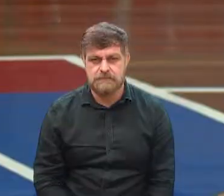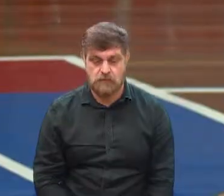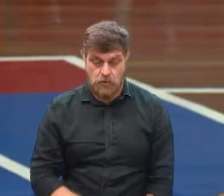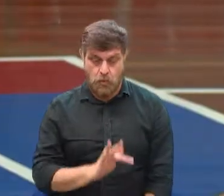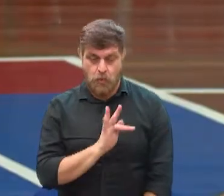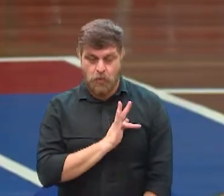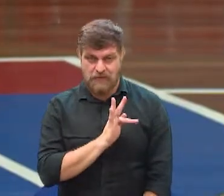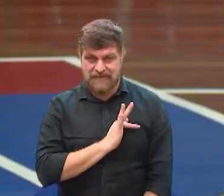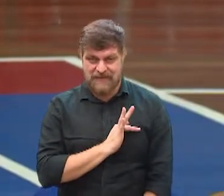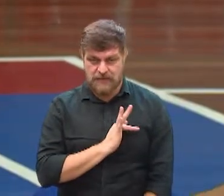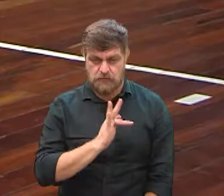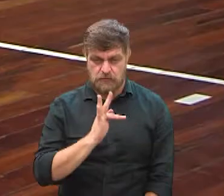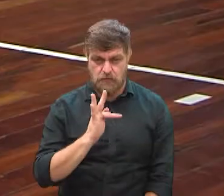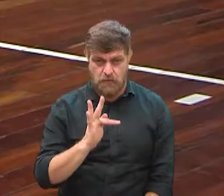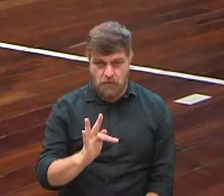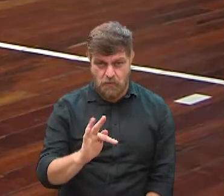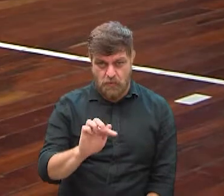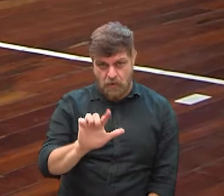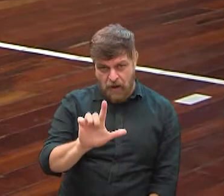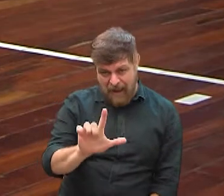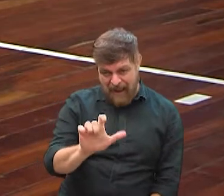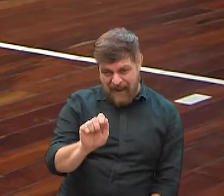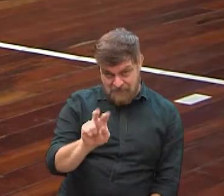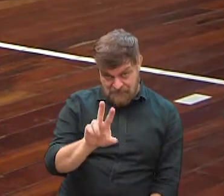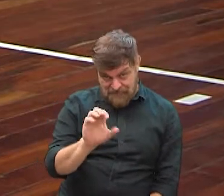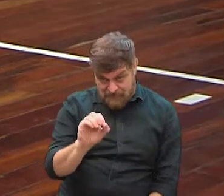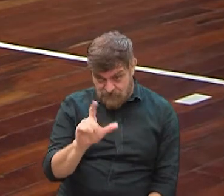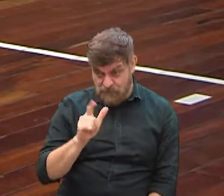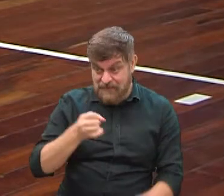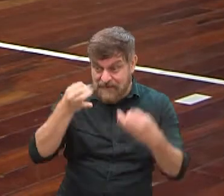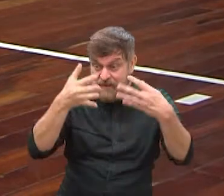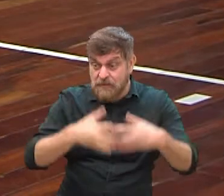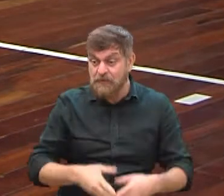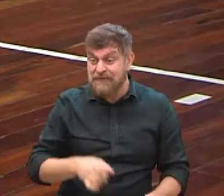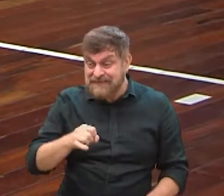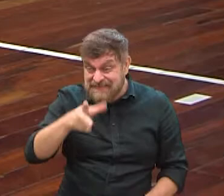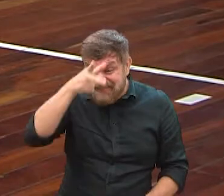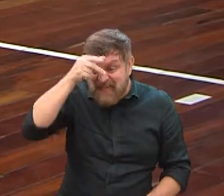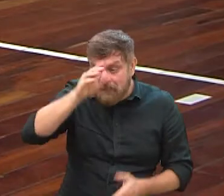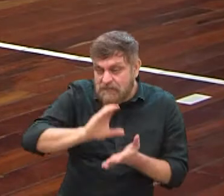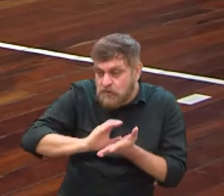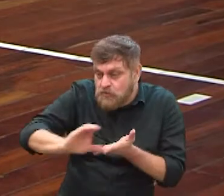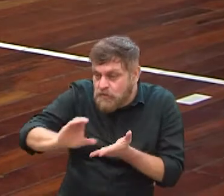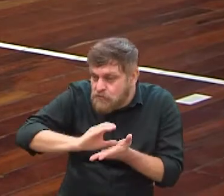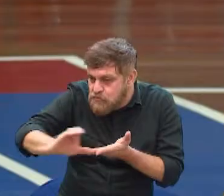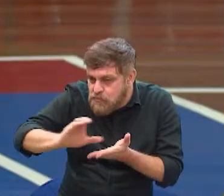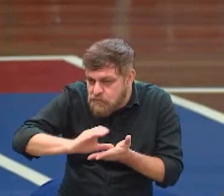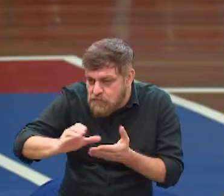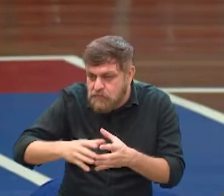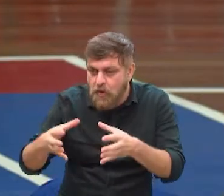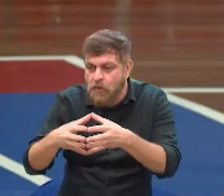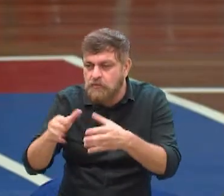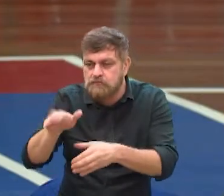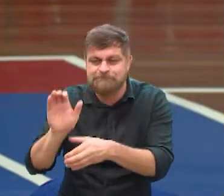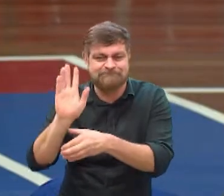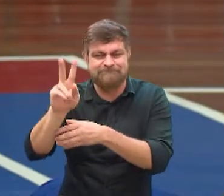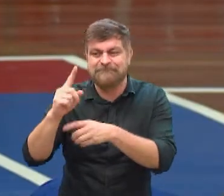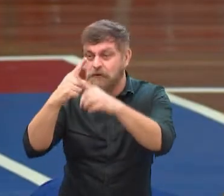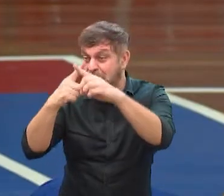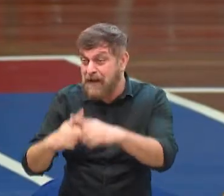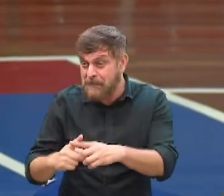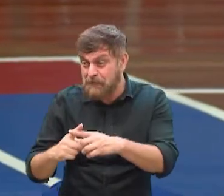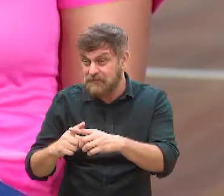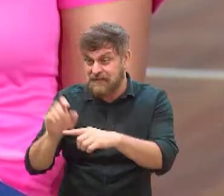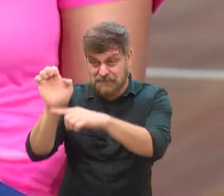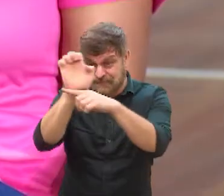O técnico Flávio Prado, ele disse que sem apoio de prefeitura não tem como disputar o estadual e logo depois